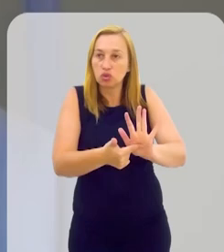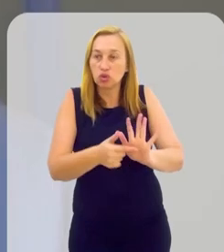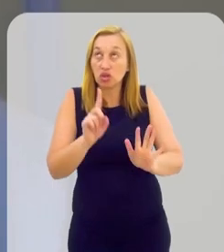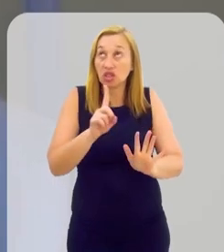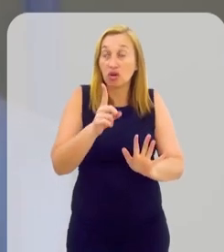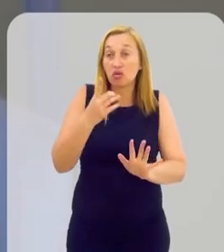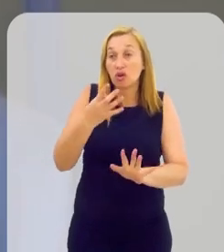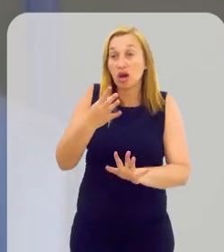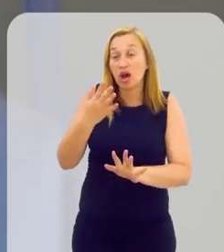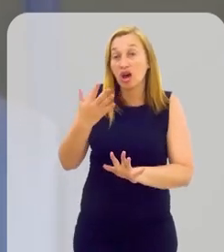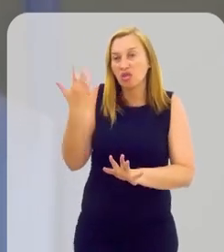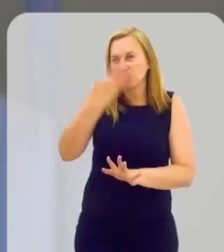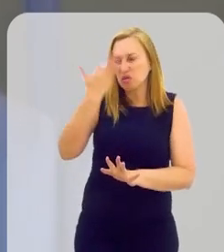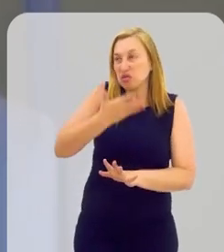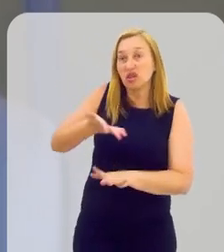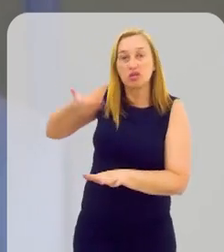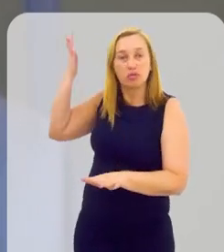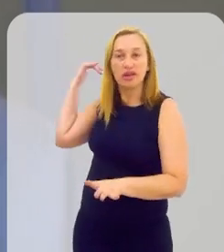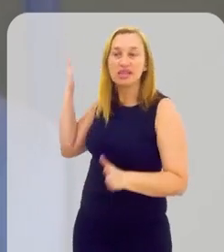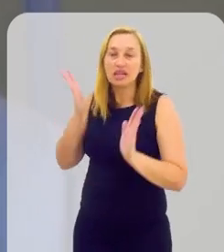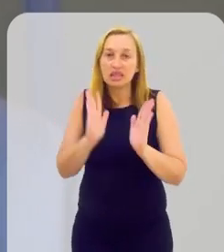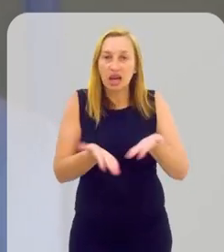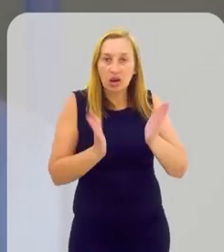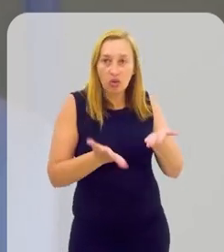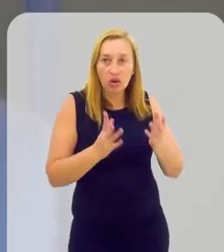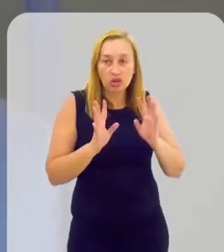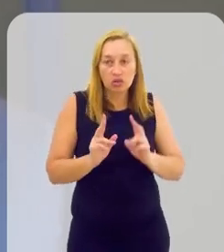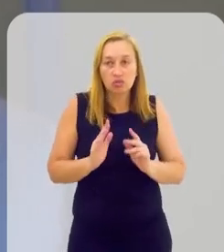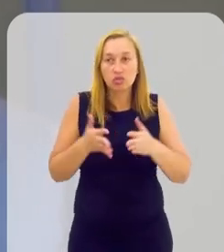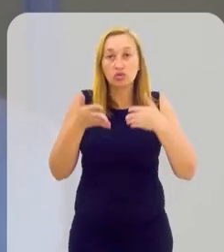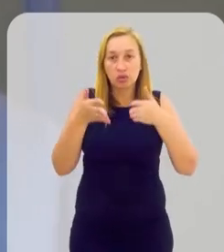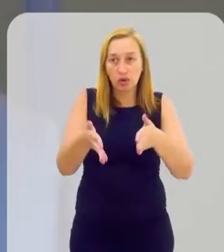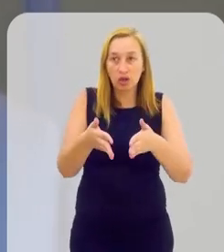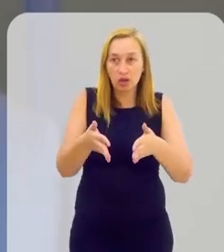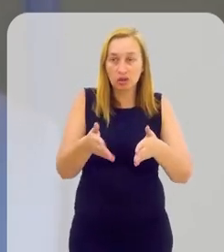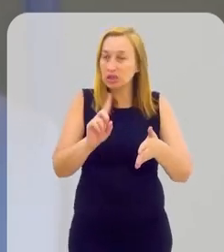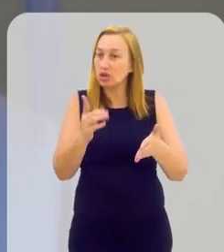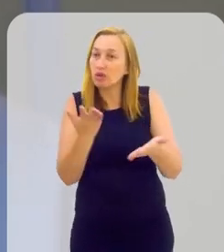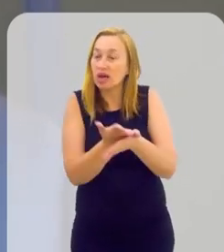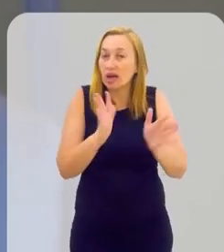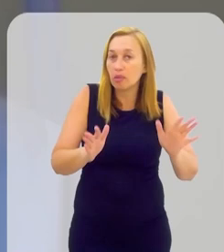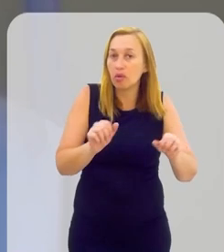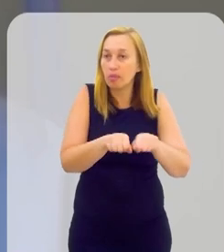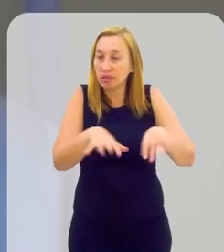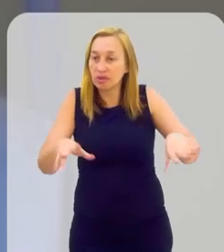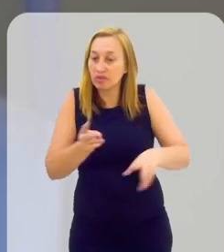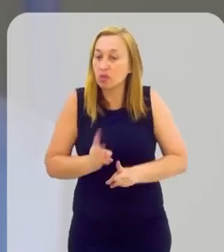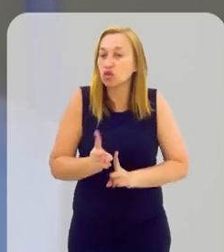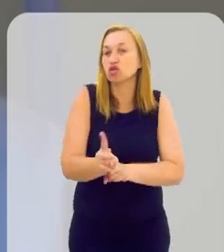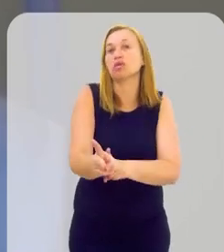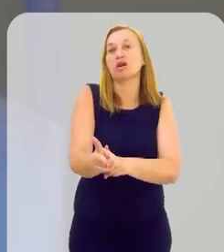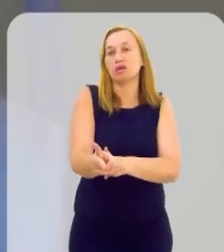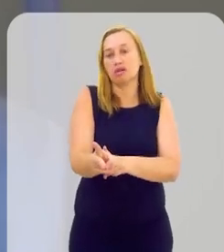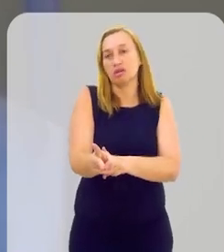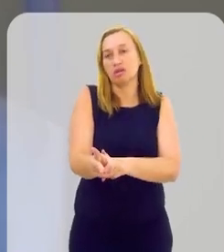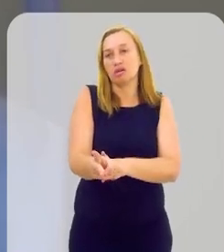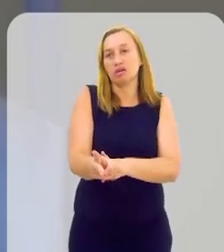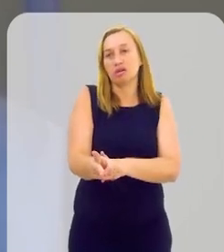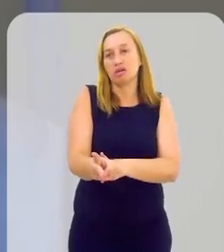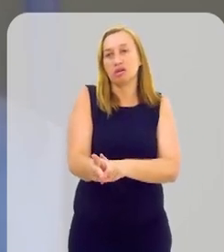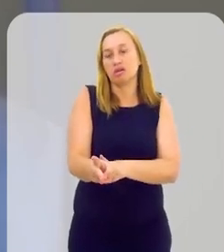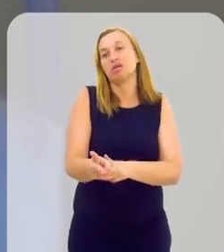lidava antes, que vai ser possível que algumas permaneçam, em termos de, por exemplo, o delivery, não acabou, pelo contrário, ele vai continuar